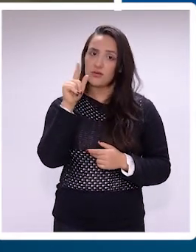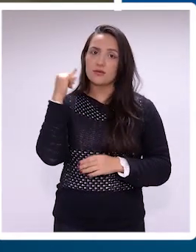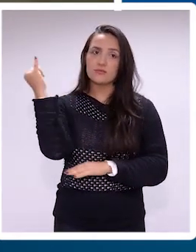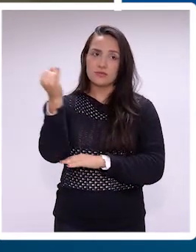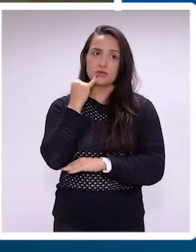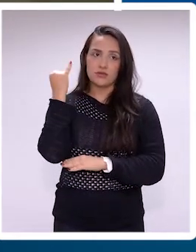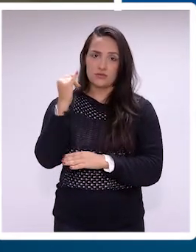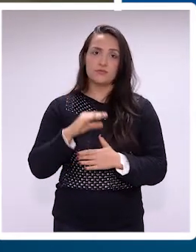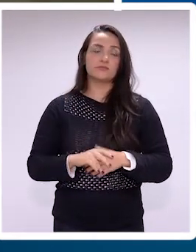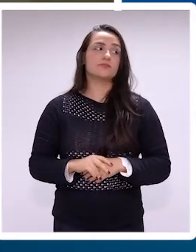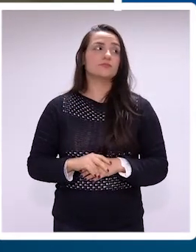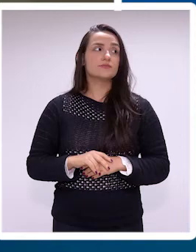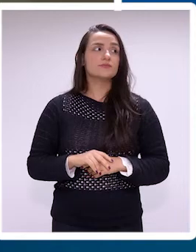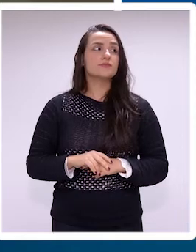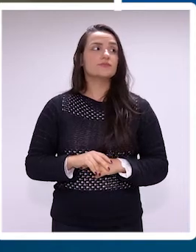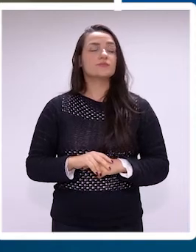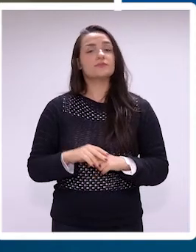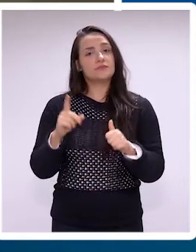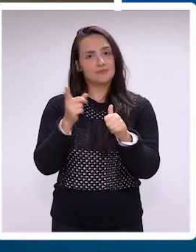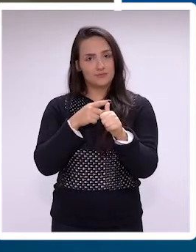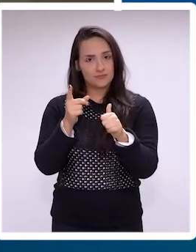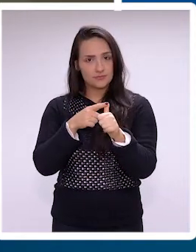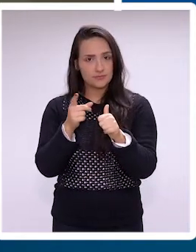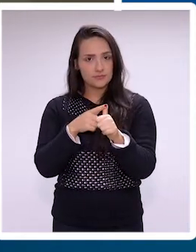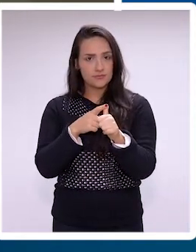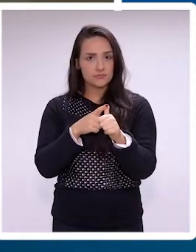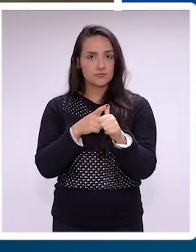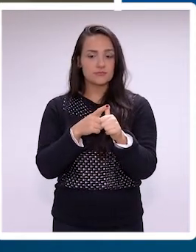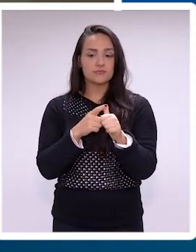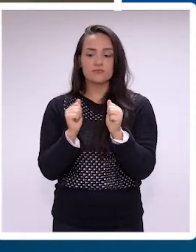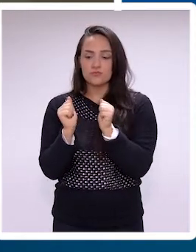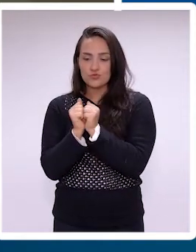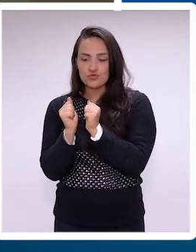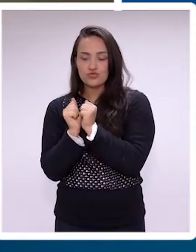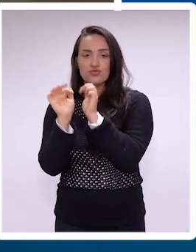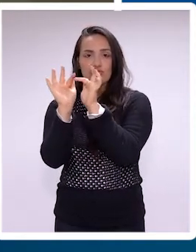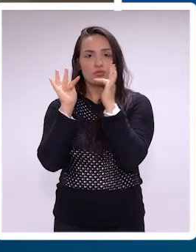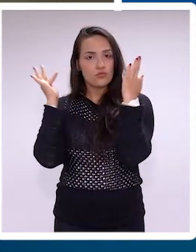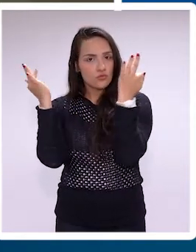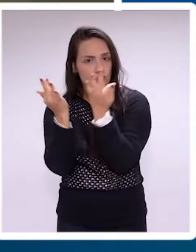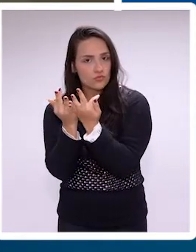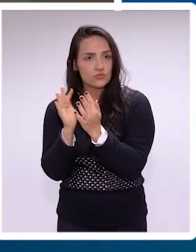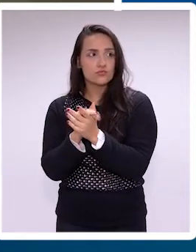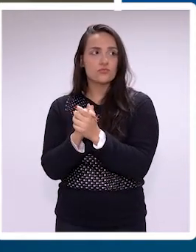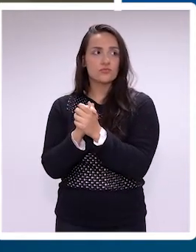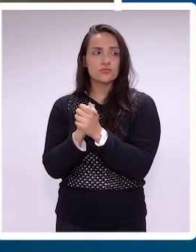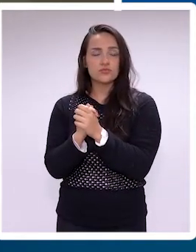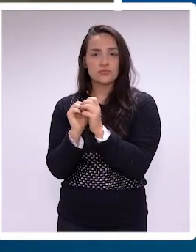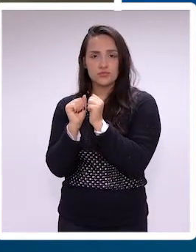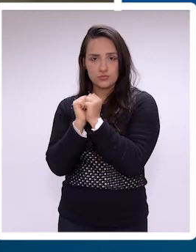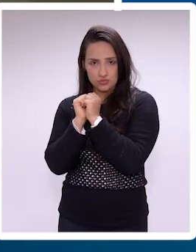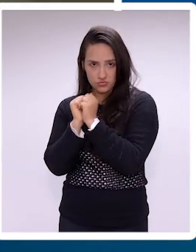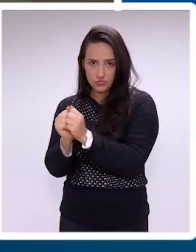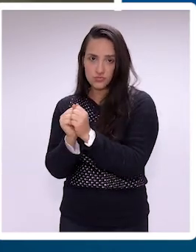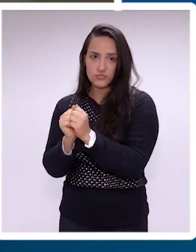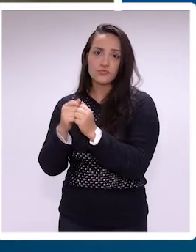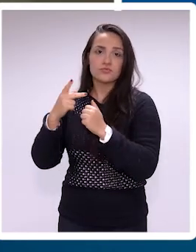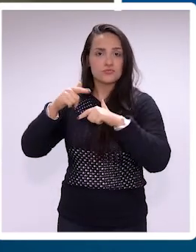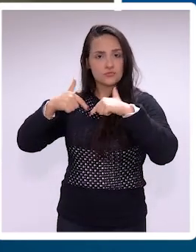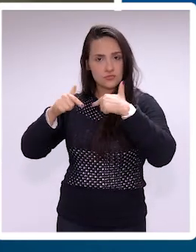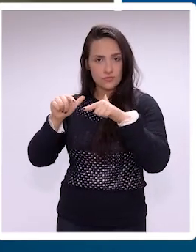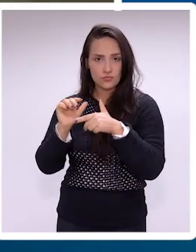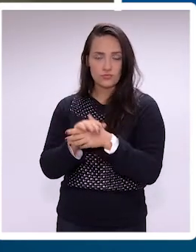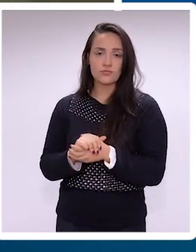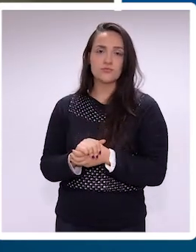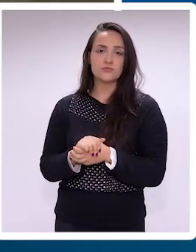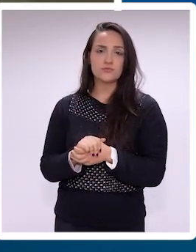sua família, permanecer próximo às suas atividades. Procurar fazer com